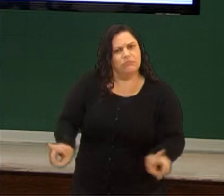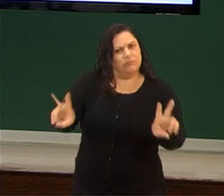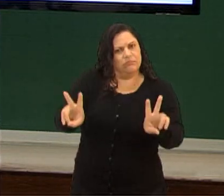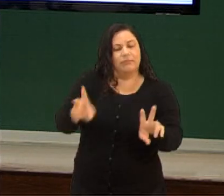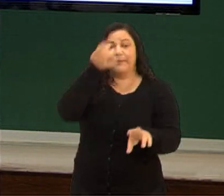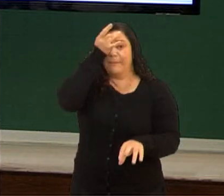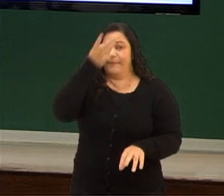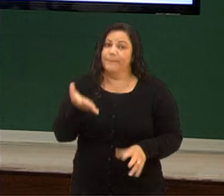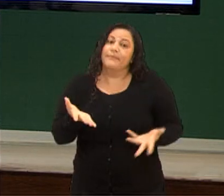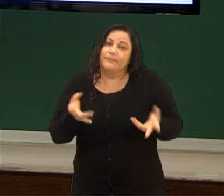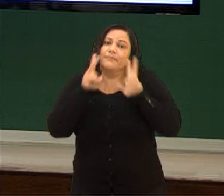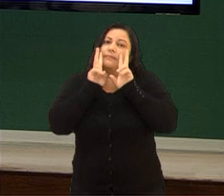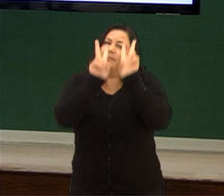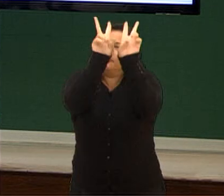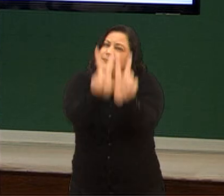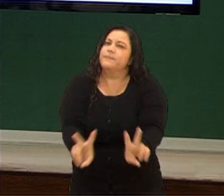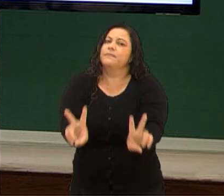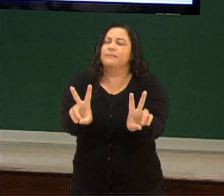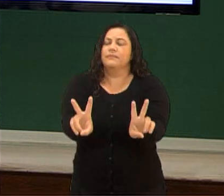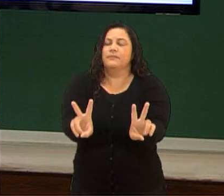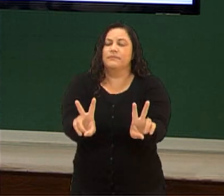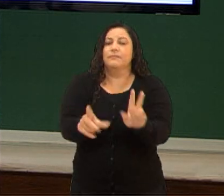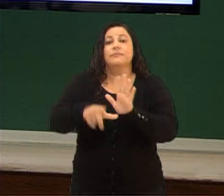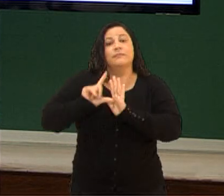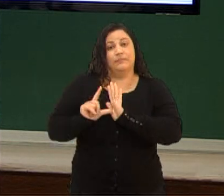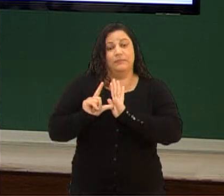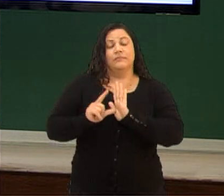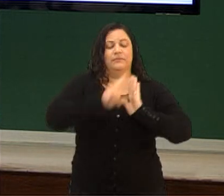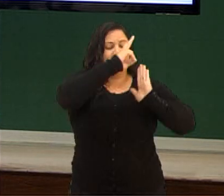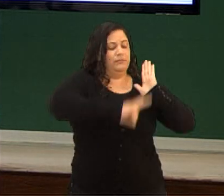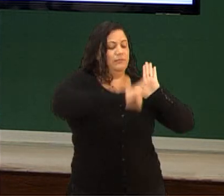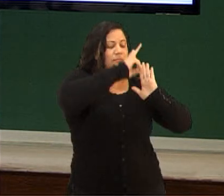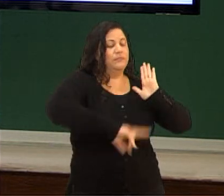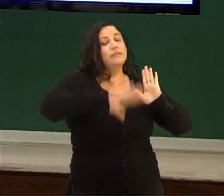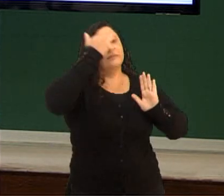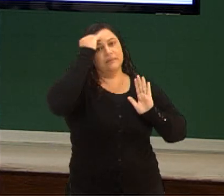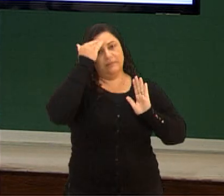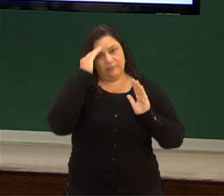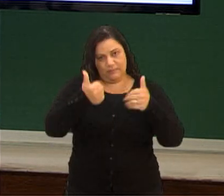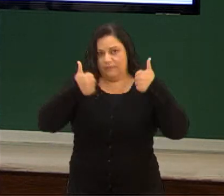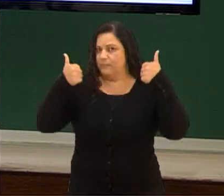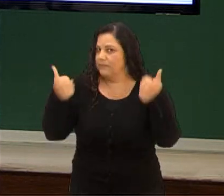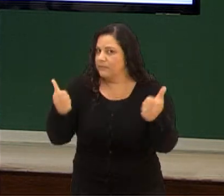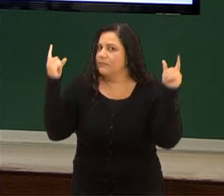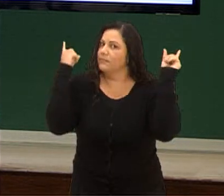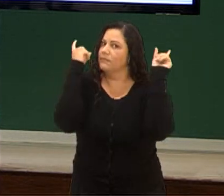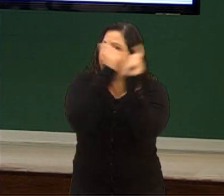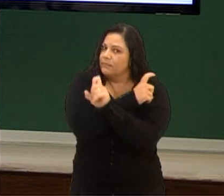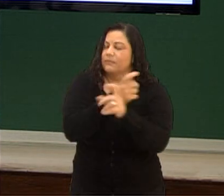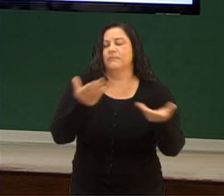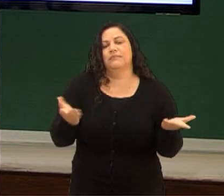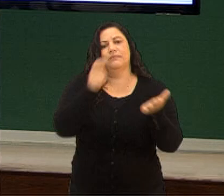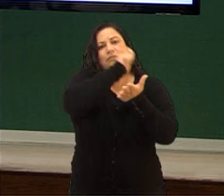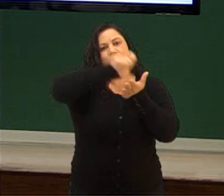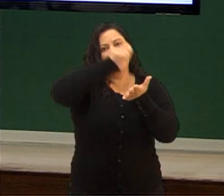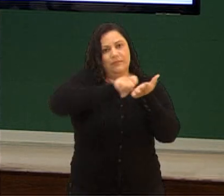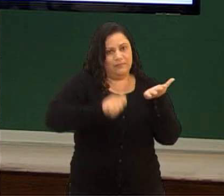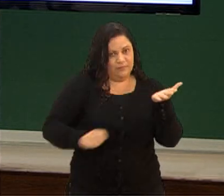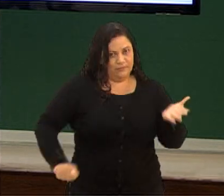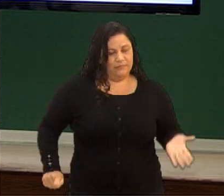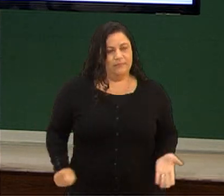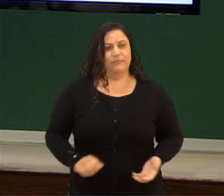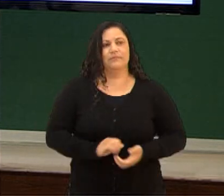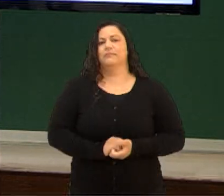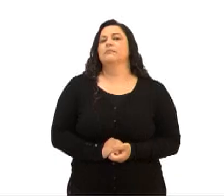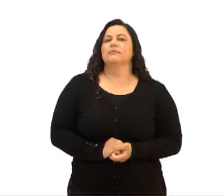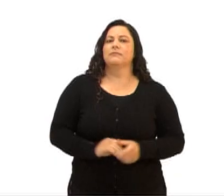tranquilo, tá? Mas é bom que vocês leiam, certo? Para você entender, caso você tenha dificuldade aí. Então, escreva tudo bonitinho. Então, essa